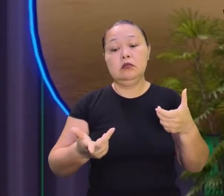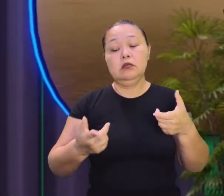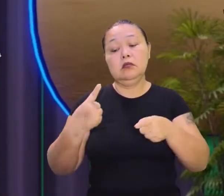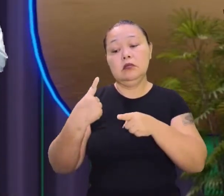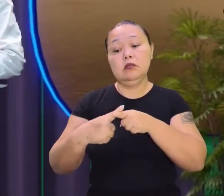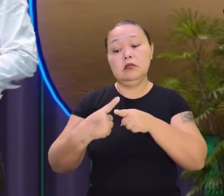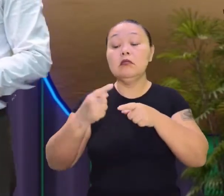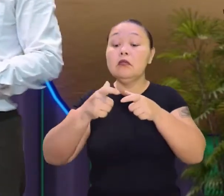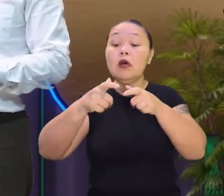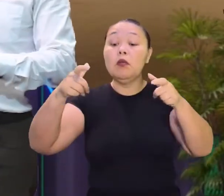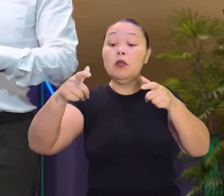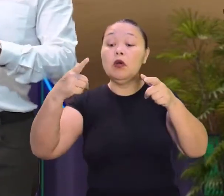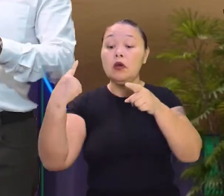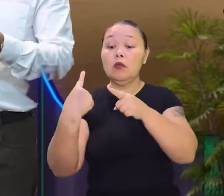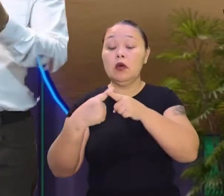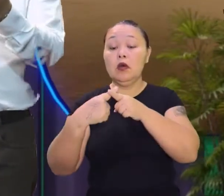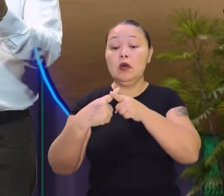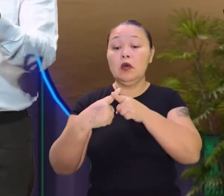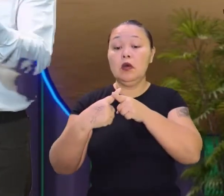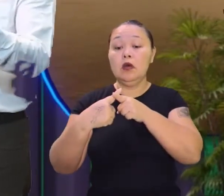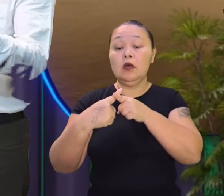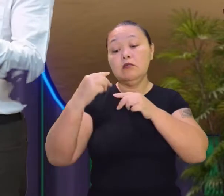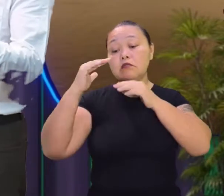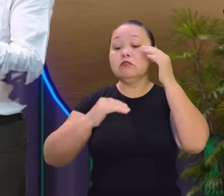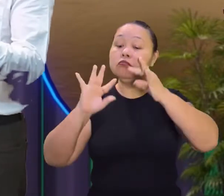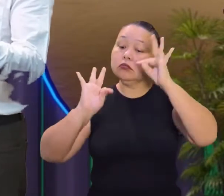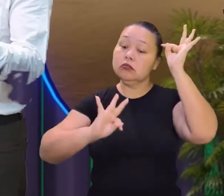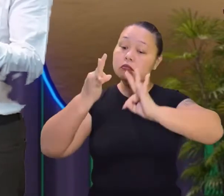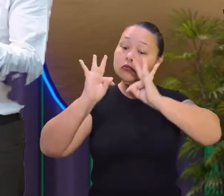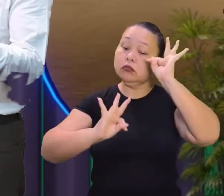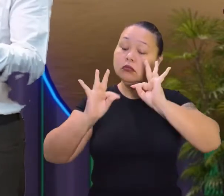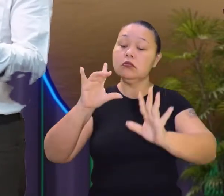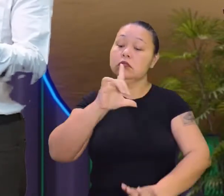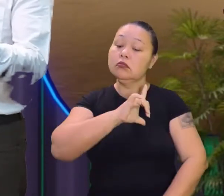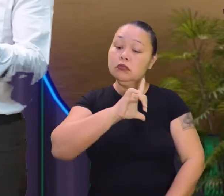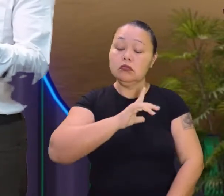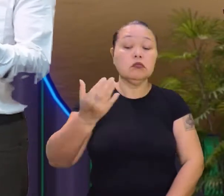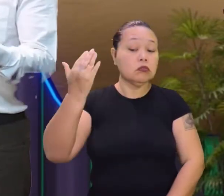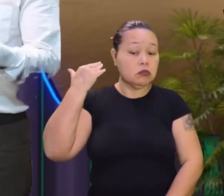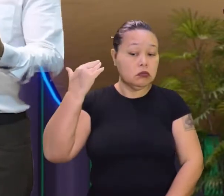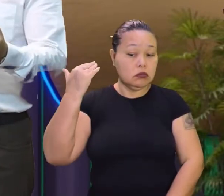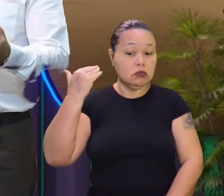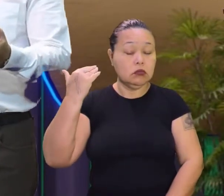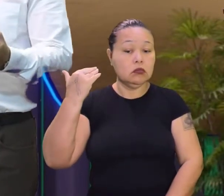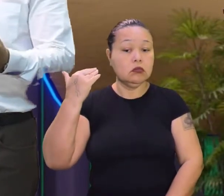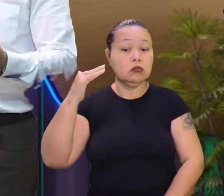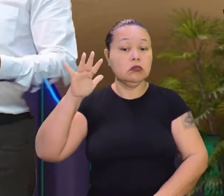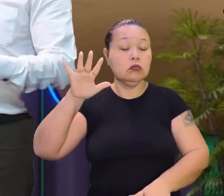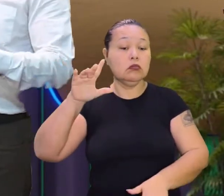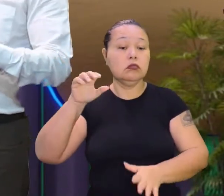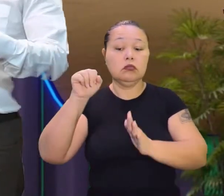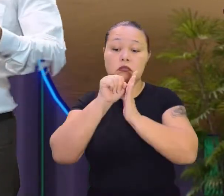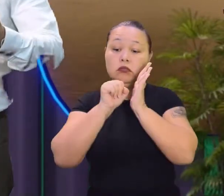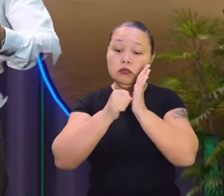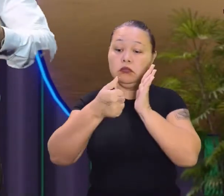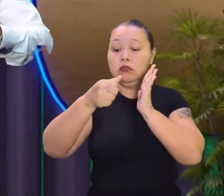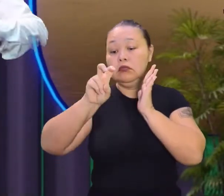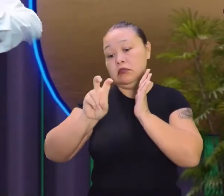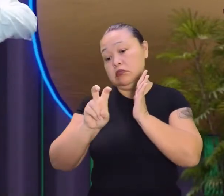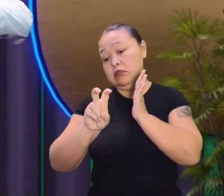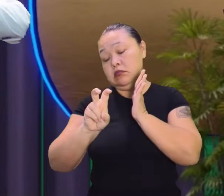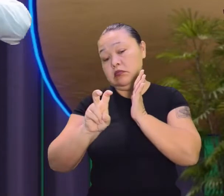Por que ele era maior? Pelo nível tecnológico que se tinha na época. Século